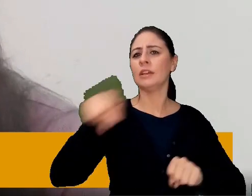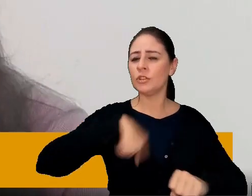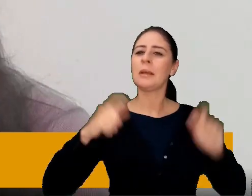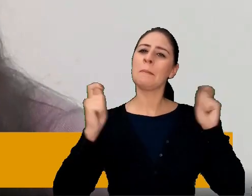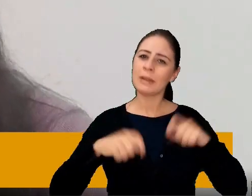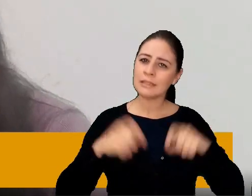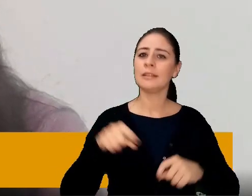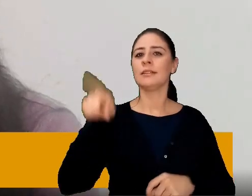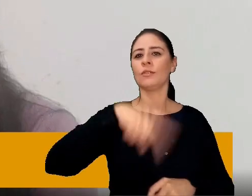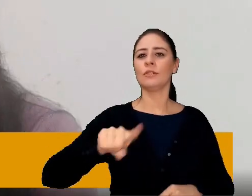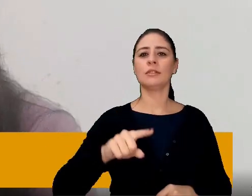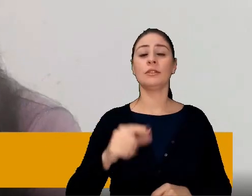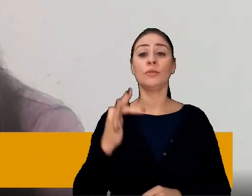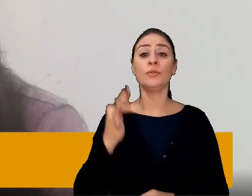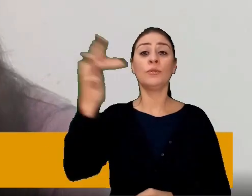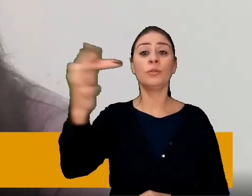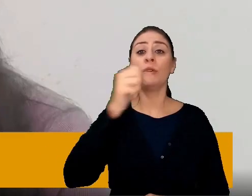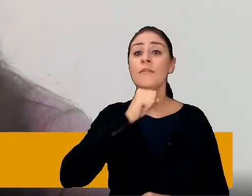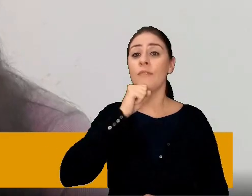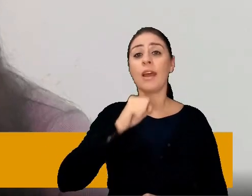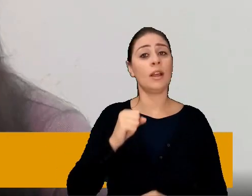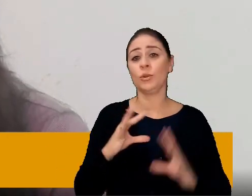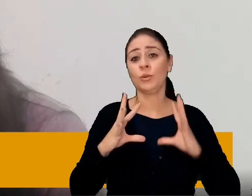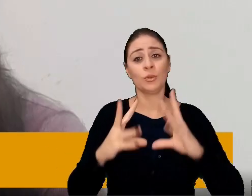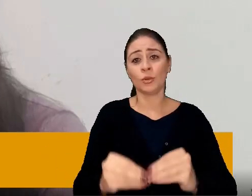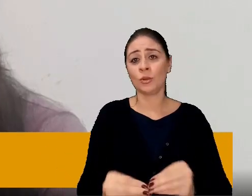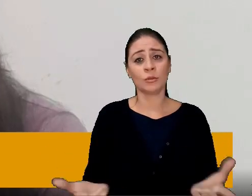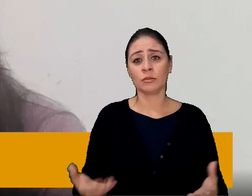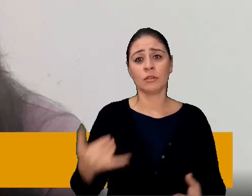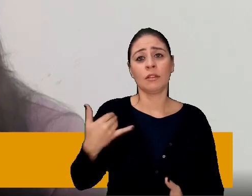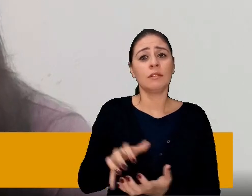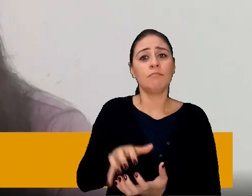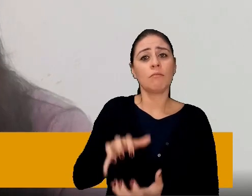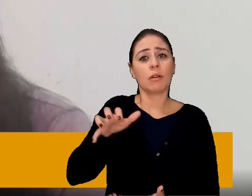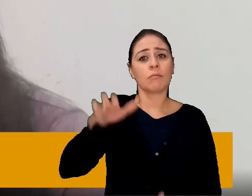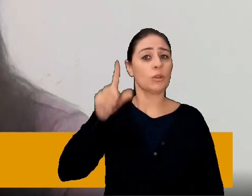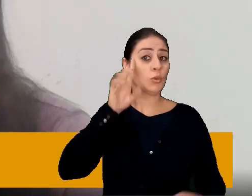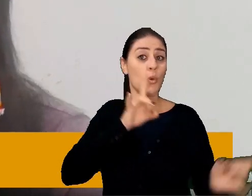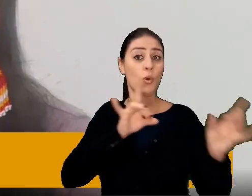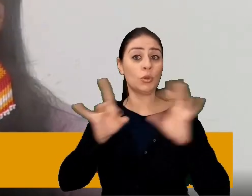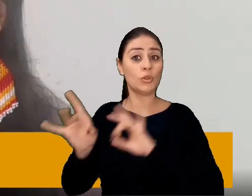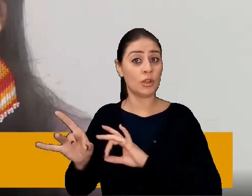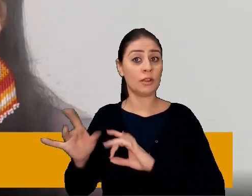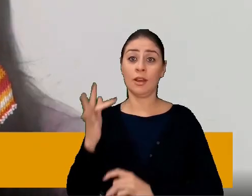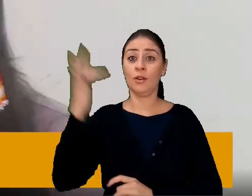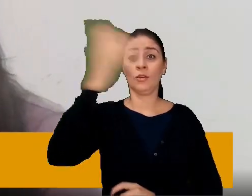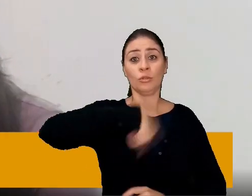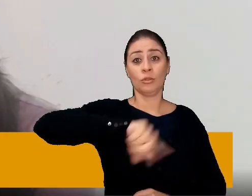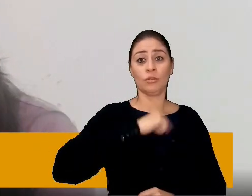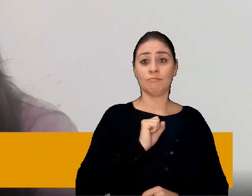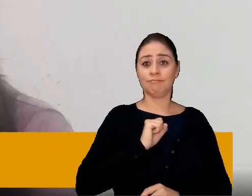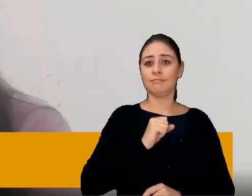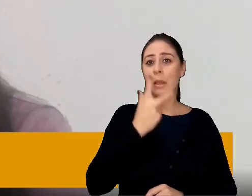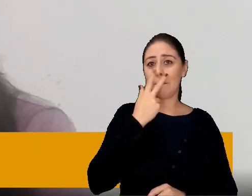vagas, esses espaços. A gente precisa de vocês lá, que todo mundo está ficando velho todo dia. Então, assim, vai chegar uma